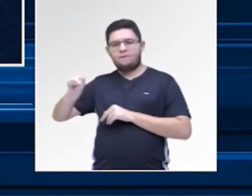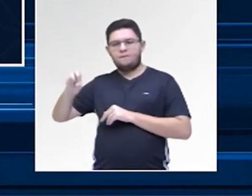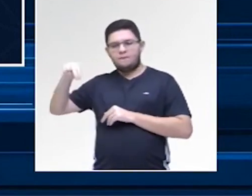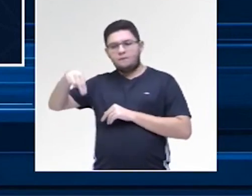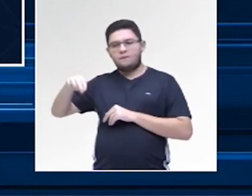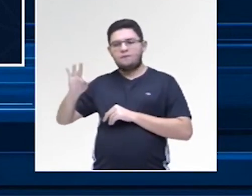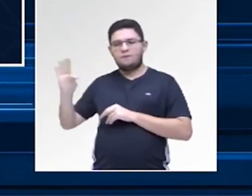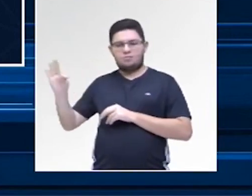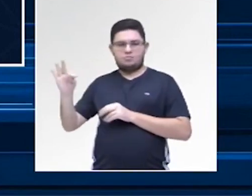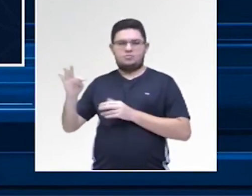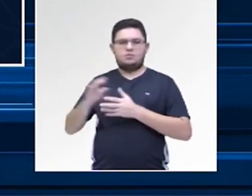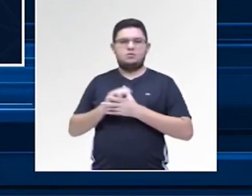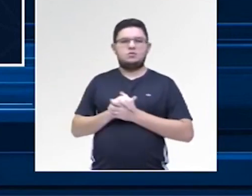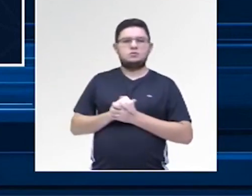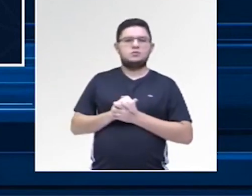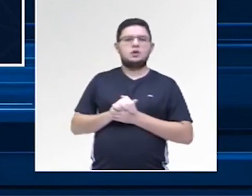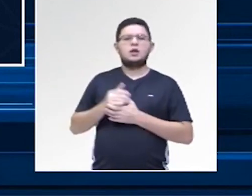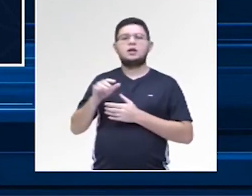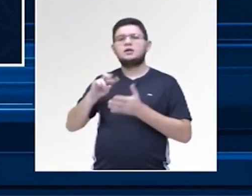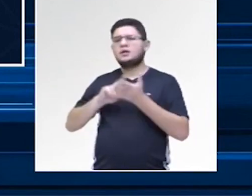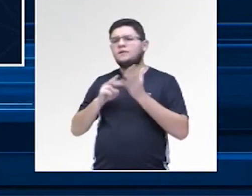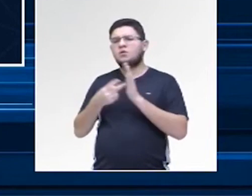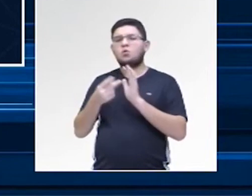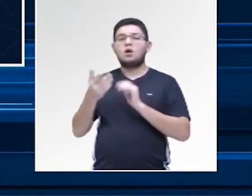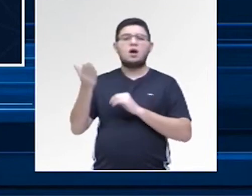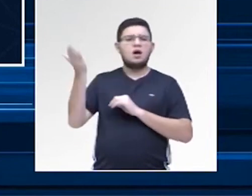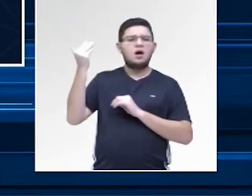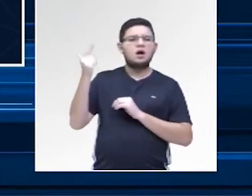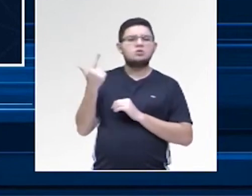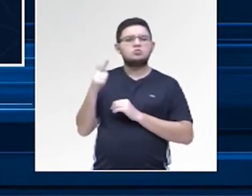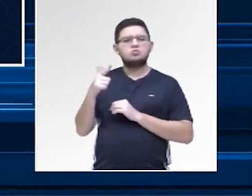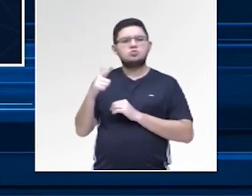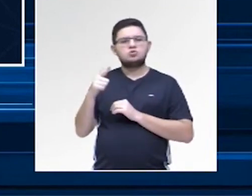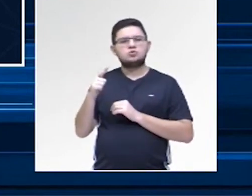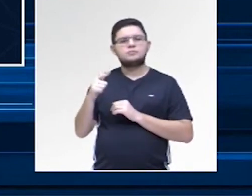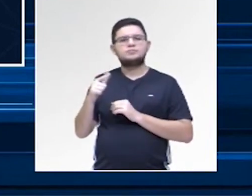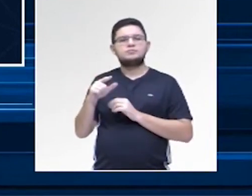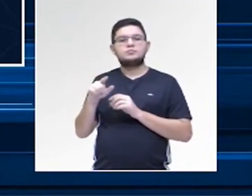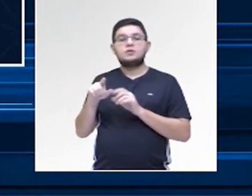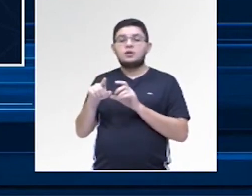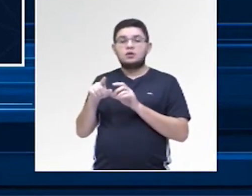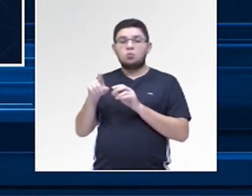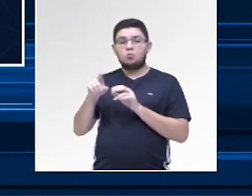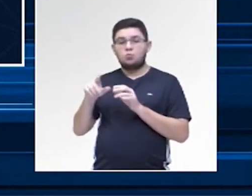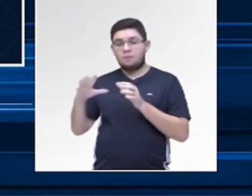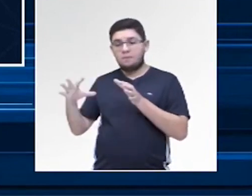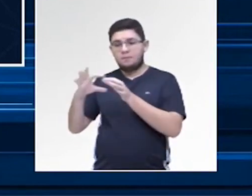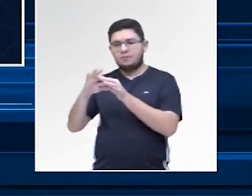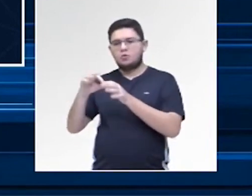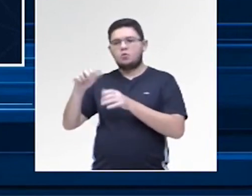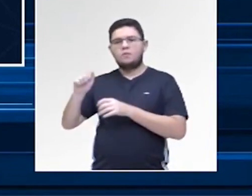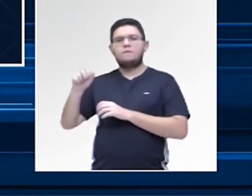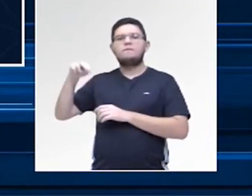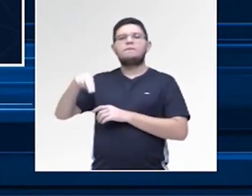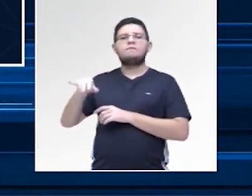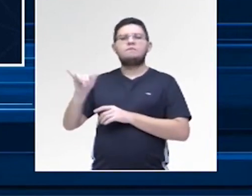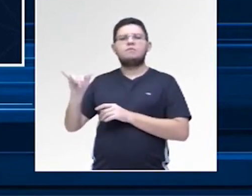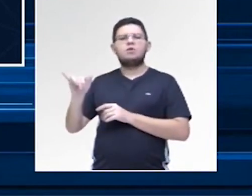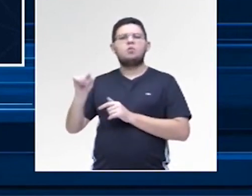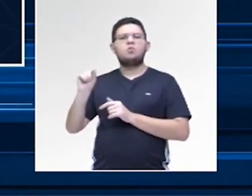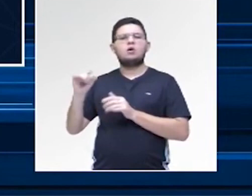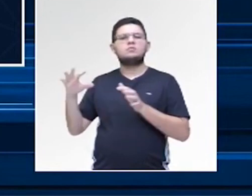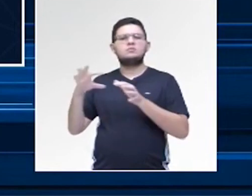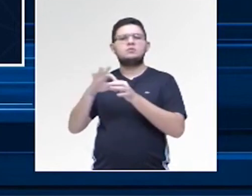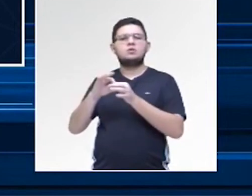né? Aí depois eu tenho na estrutura o N, que é um quantifier utilizado com a forma negativa, né?